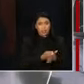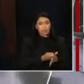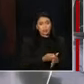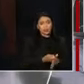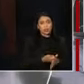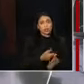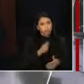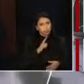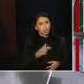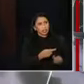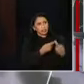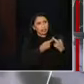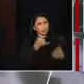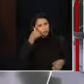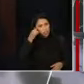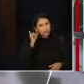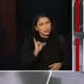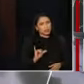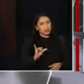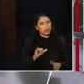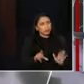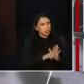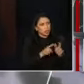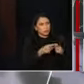evitar o resultado que a lei proíbe.